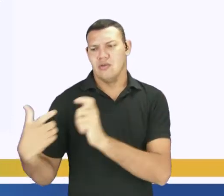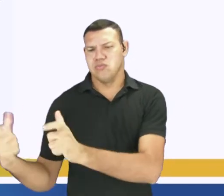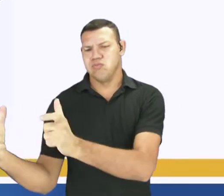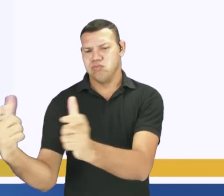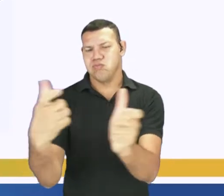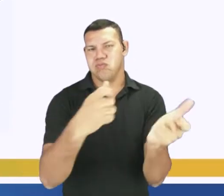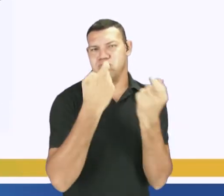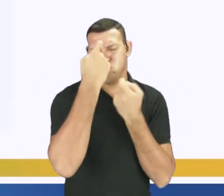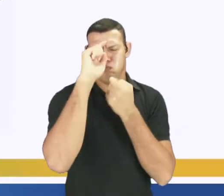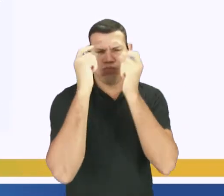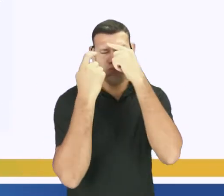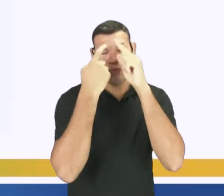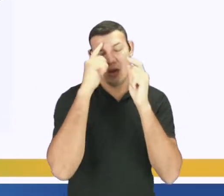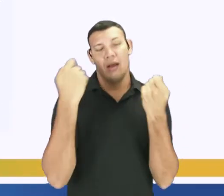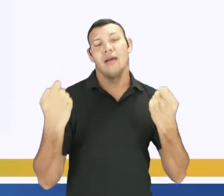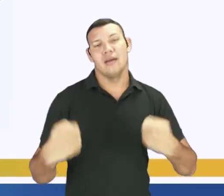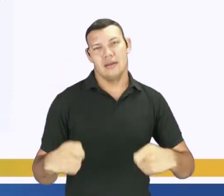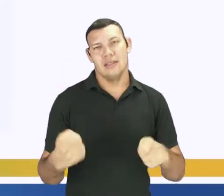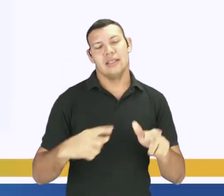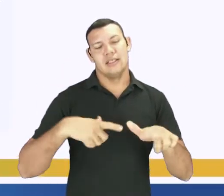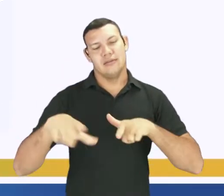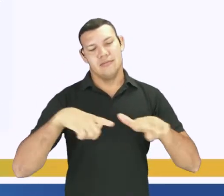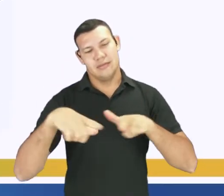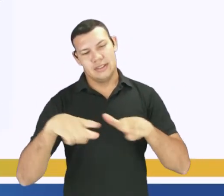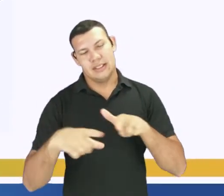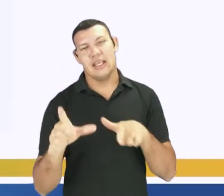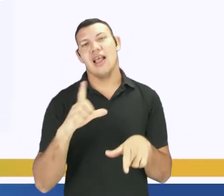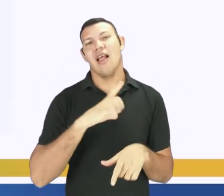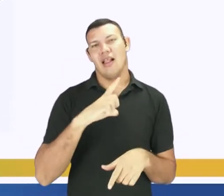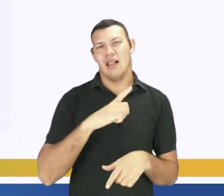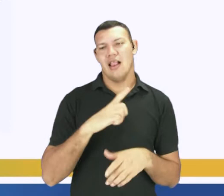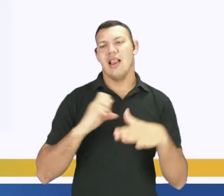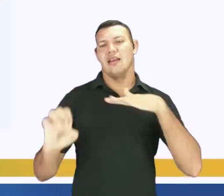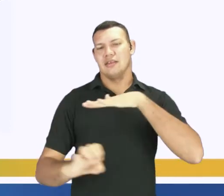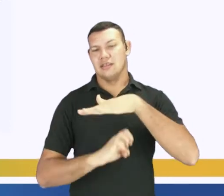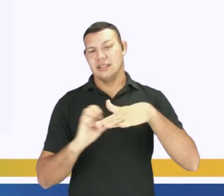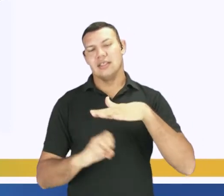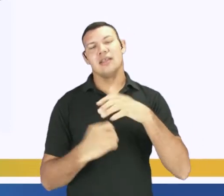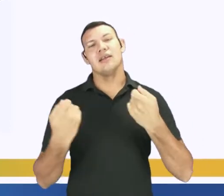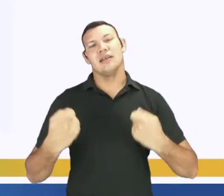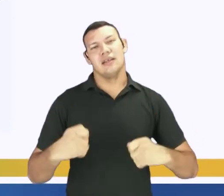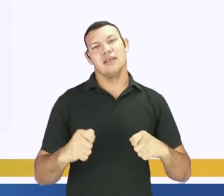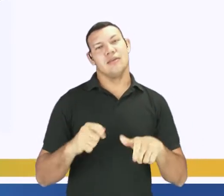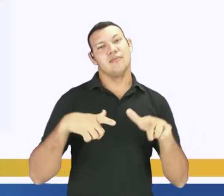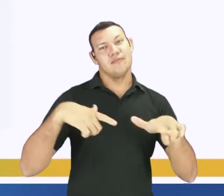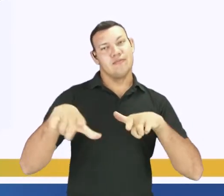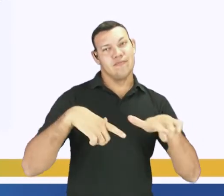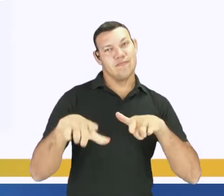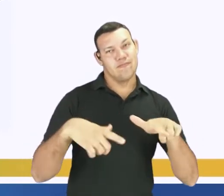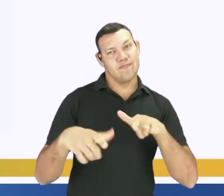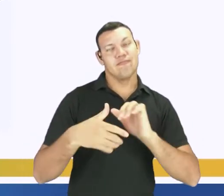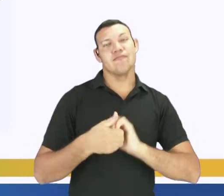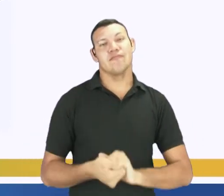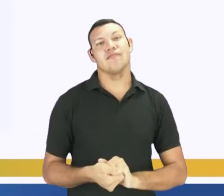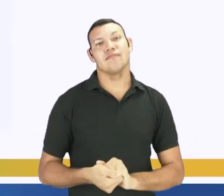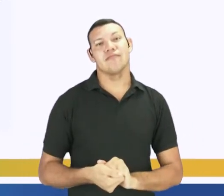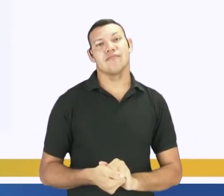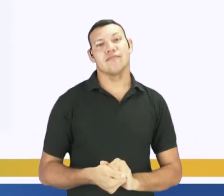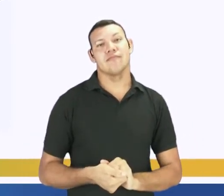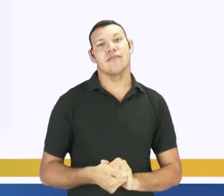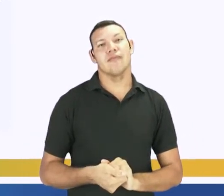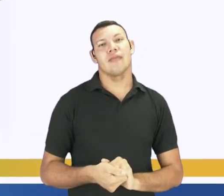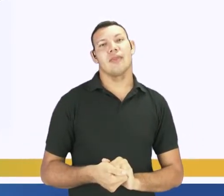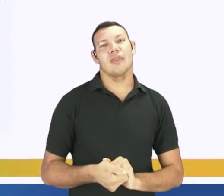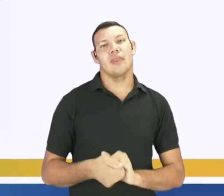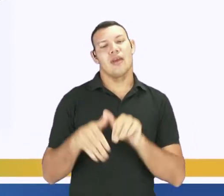também a necessidade de mão de obra, né? Se eu tinha uma empresa, eu precisava de gente para trabalhar nessa minha empresa. Então, é um movimento